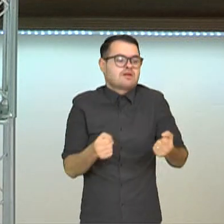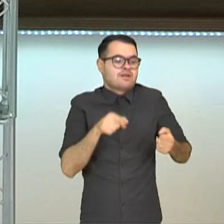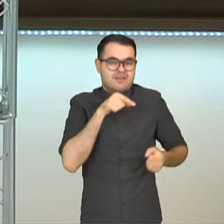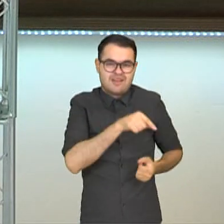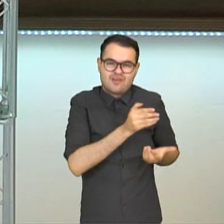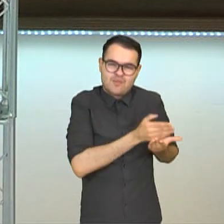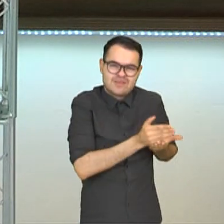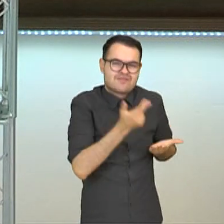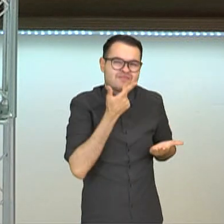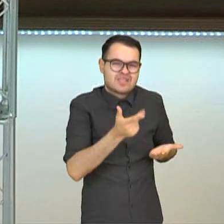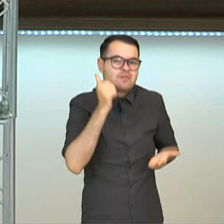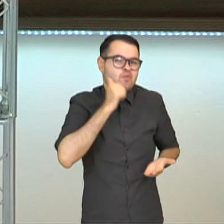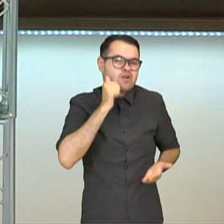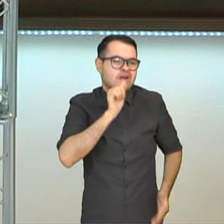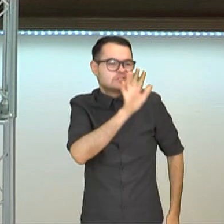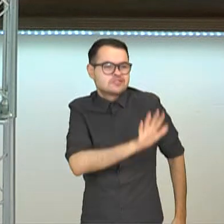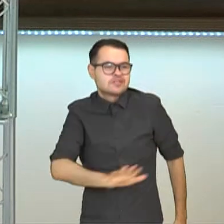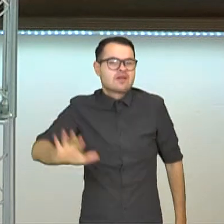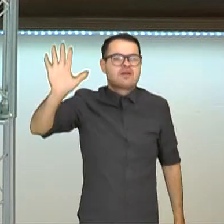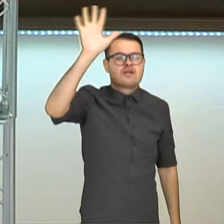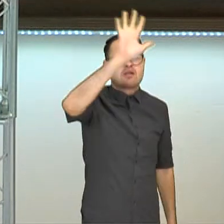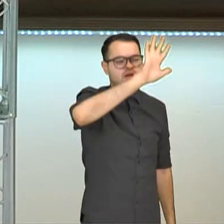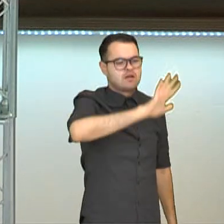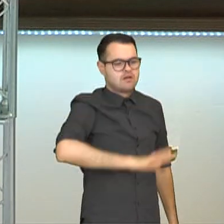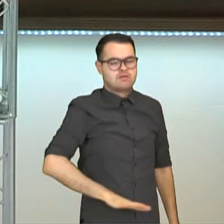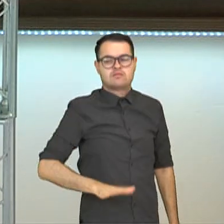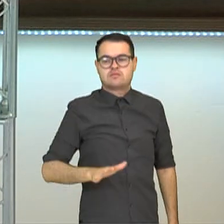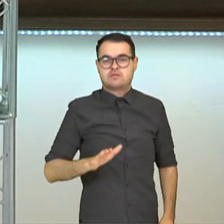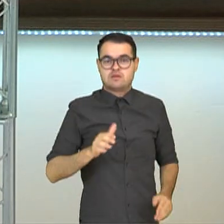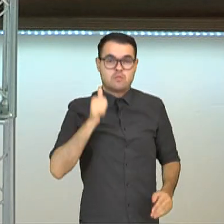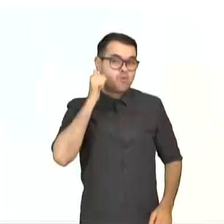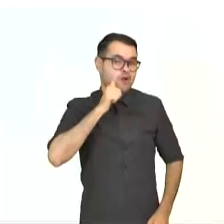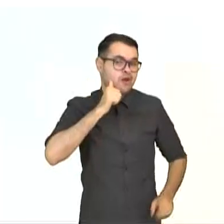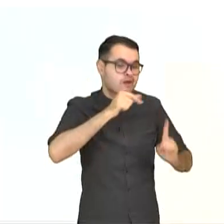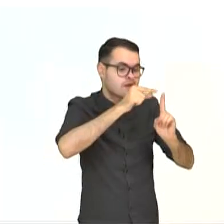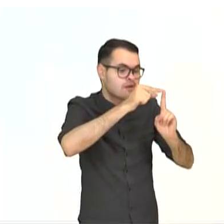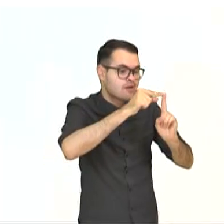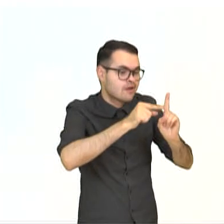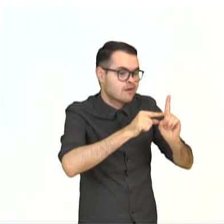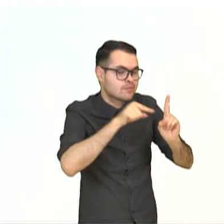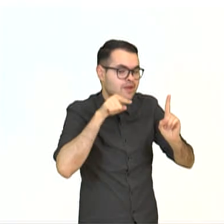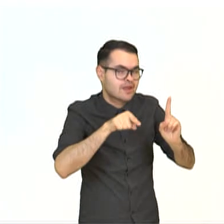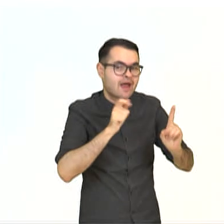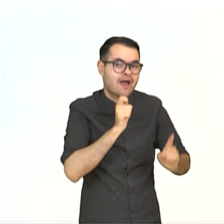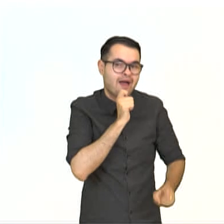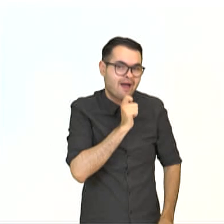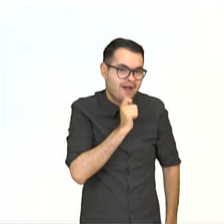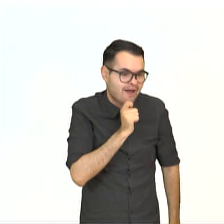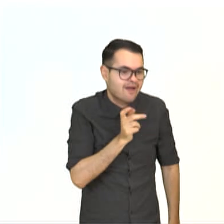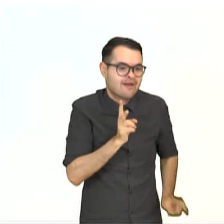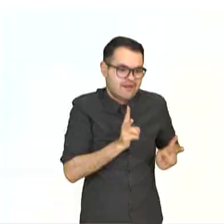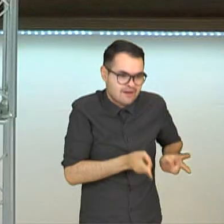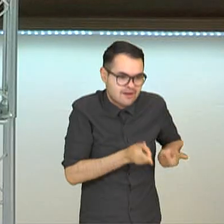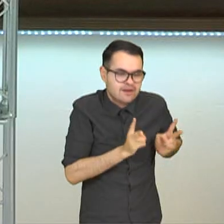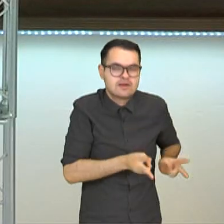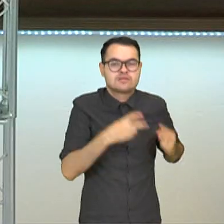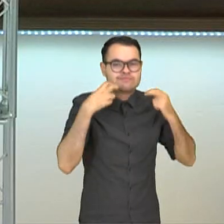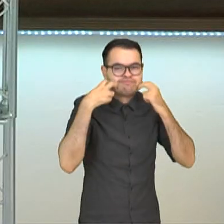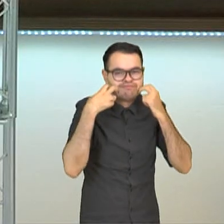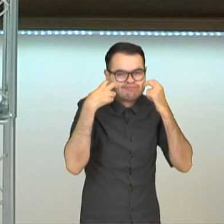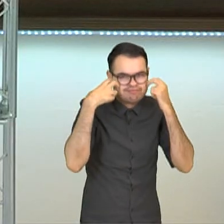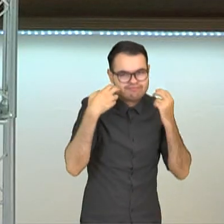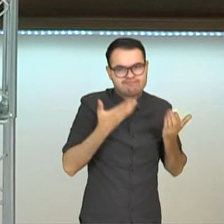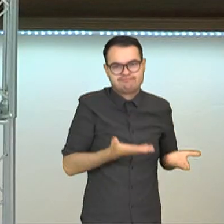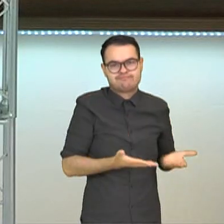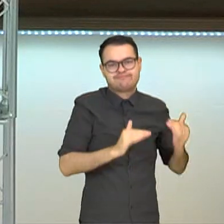mulheres de uma maneira geral. Ela diz: esta espécie ainda envergonhada. A diferença entre o texto do